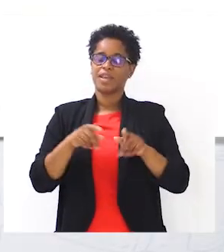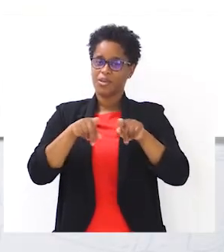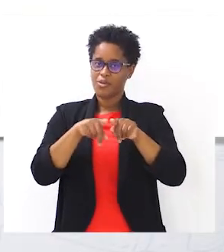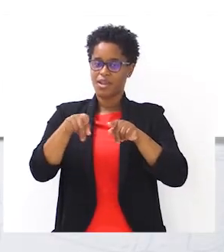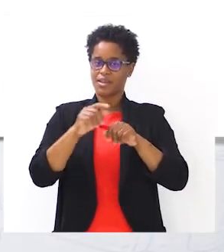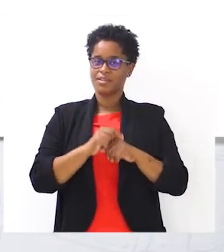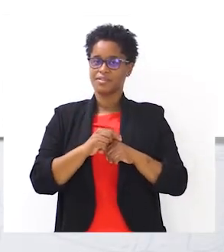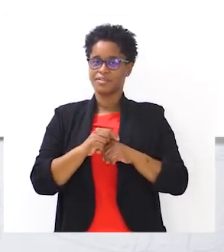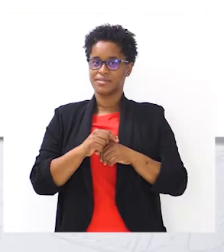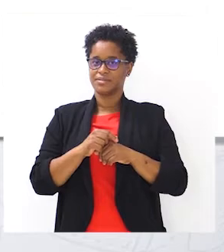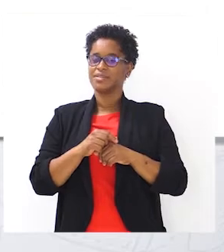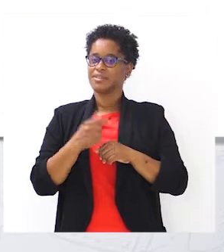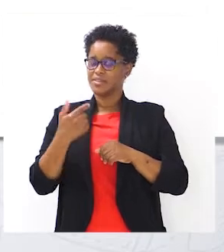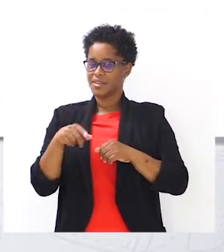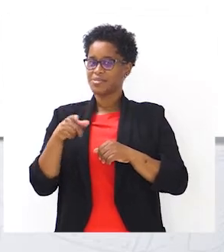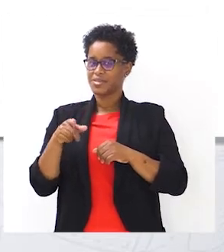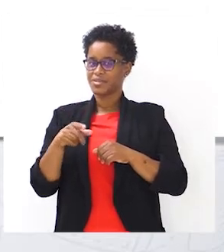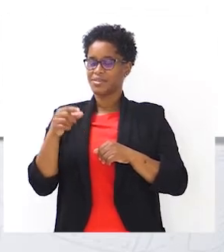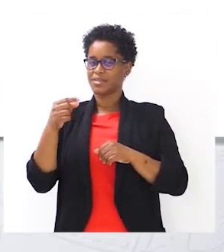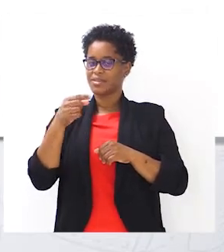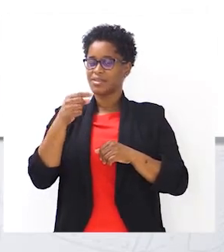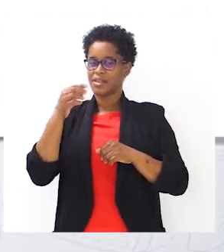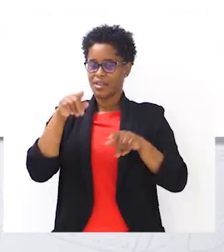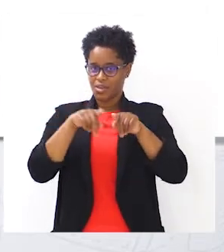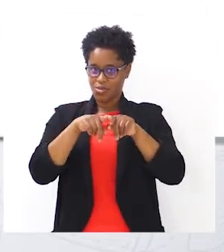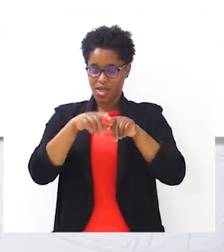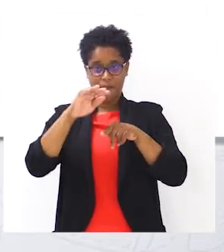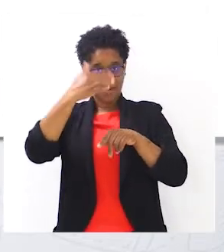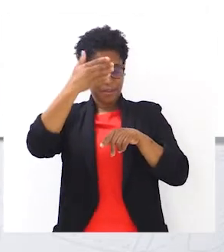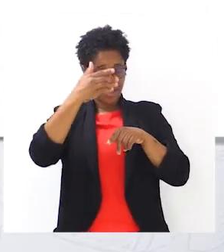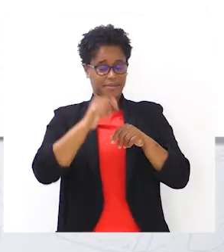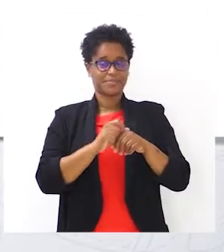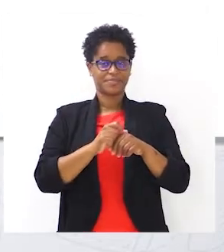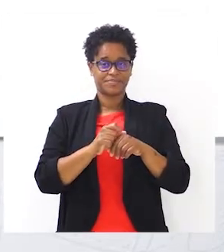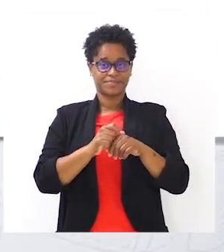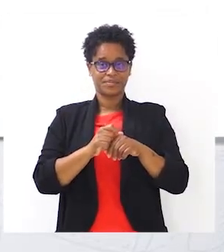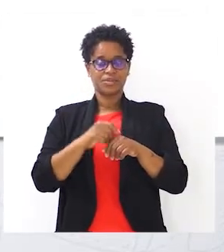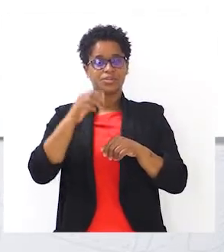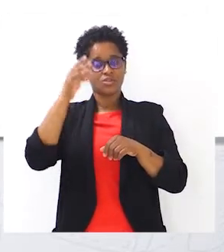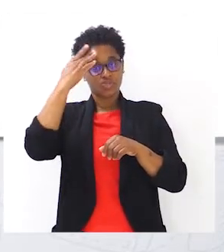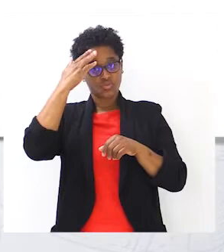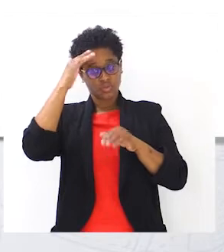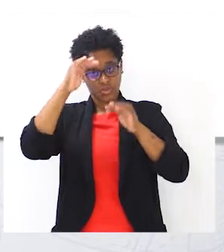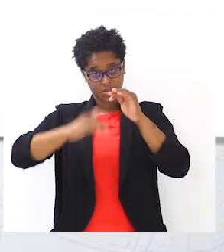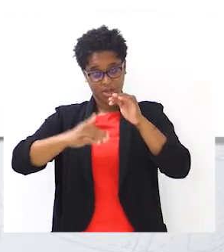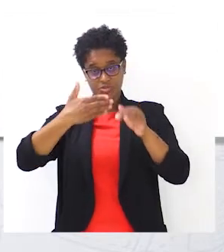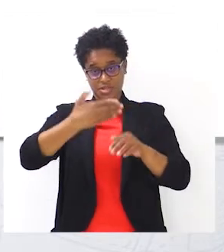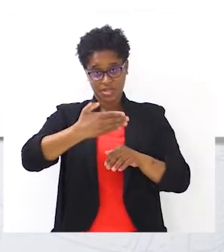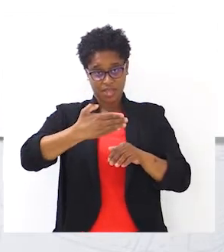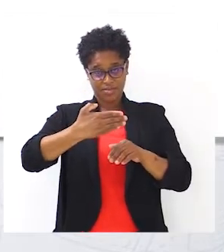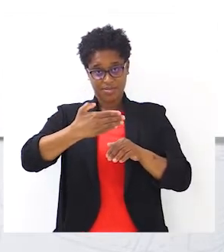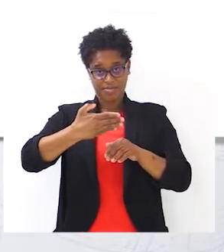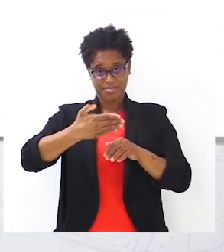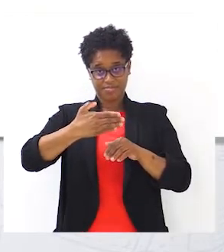Igual a, temos traço da divisão. Primeiro, representamos o denominador, que é 7, já